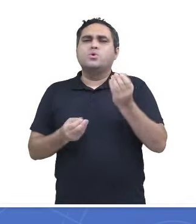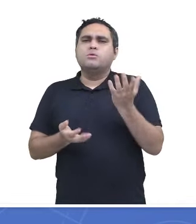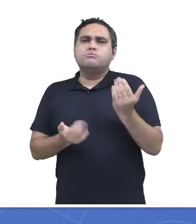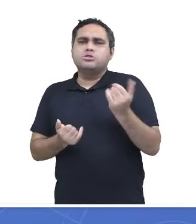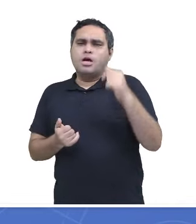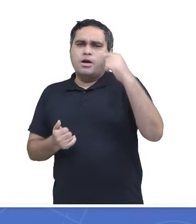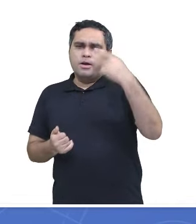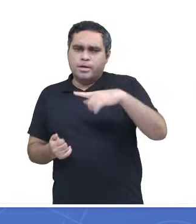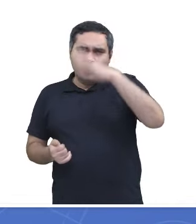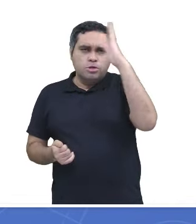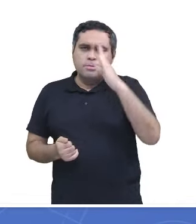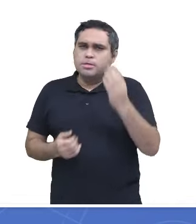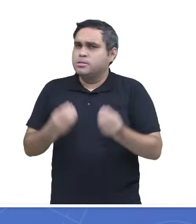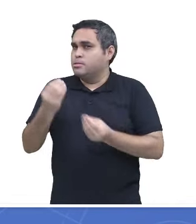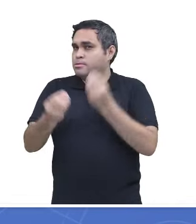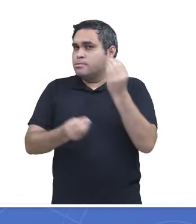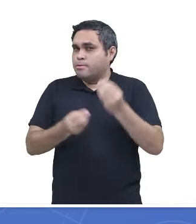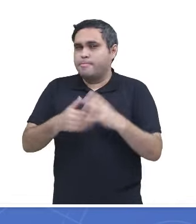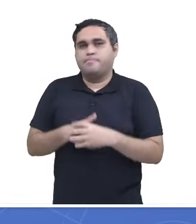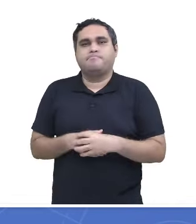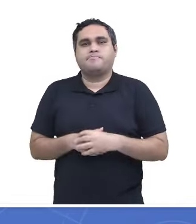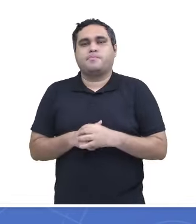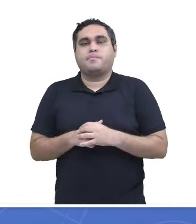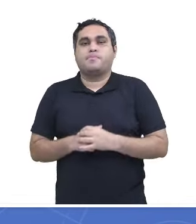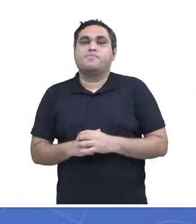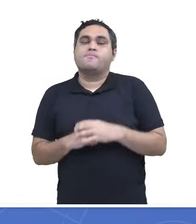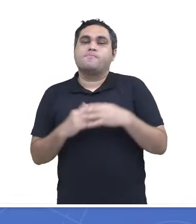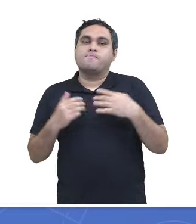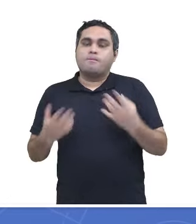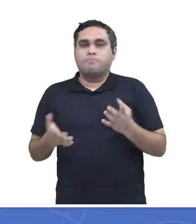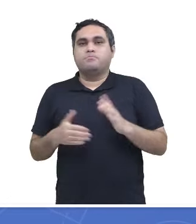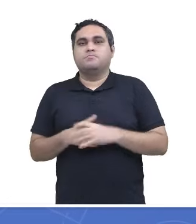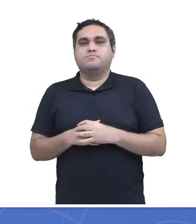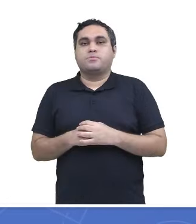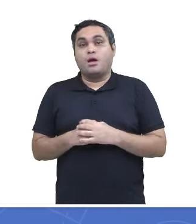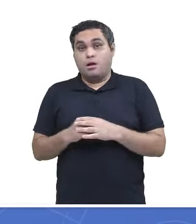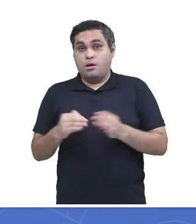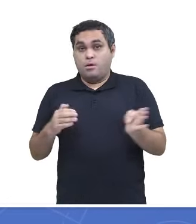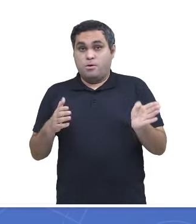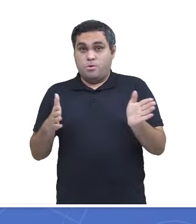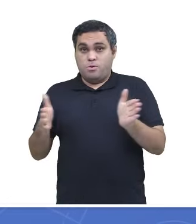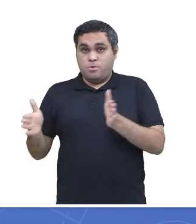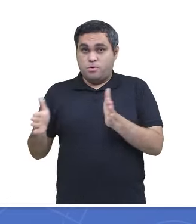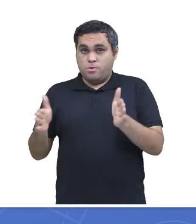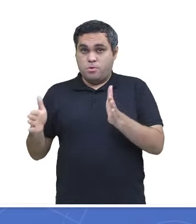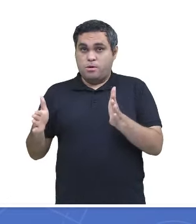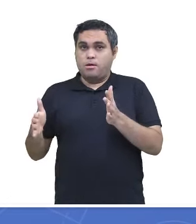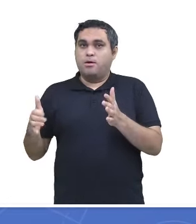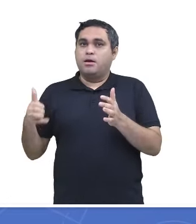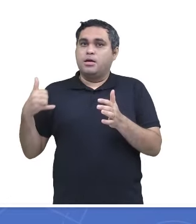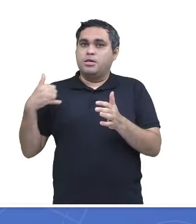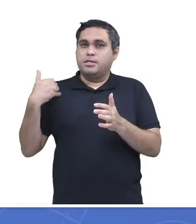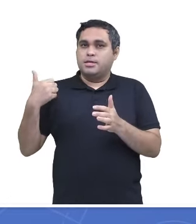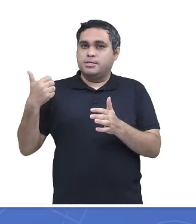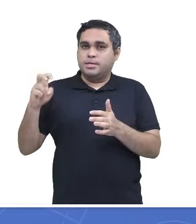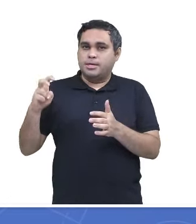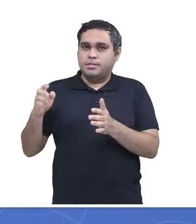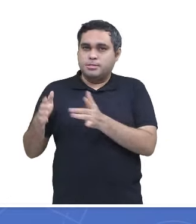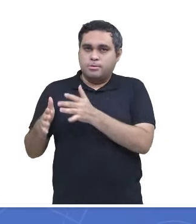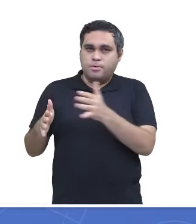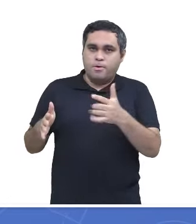Então, os jovens, na faixa etária dos 15 aos 24 anos, segundo o censo